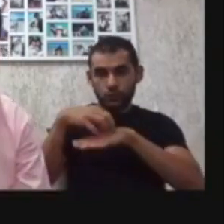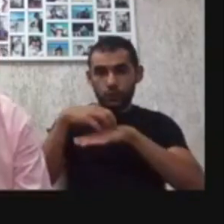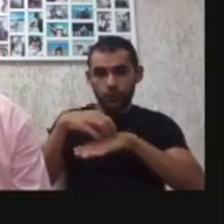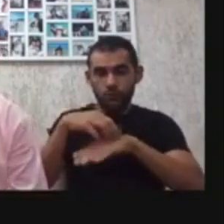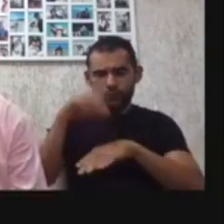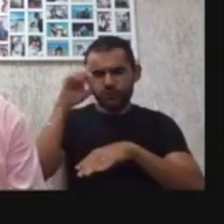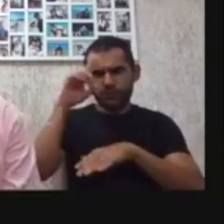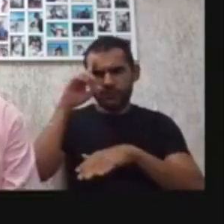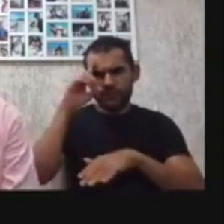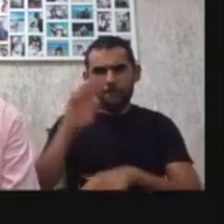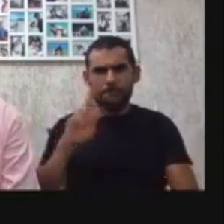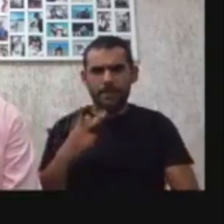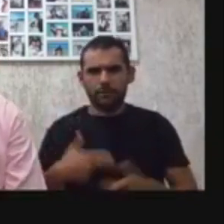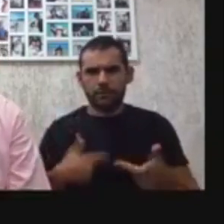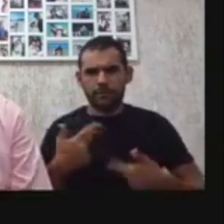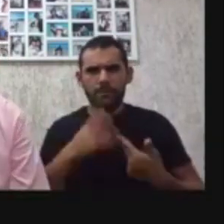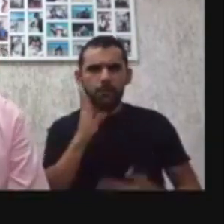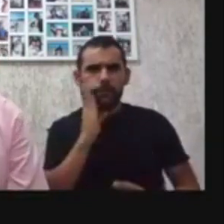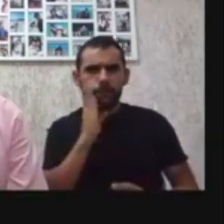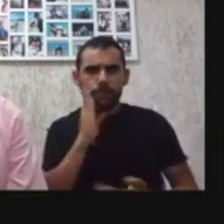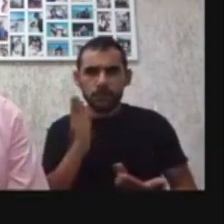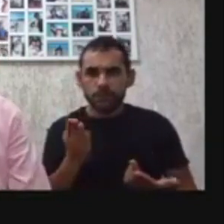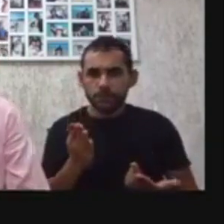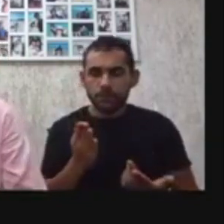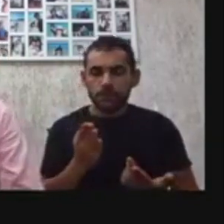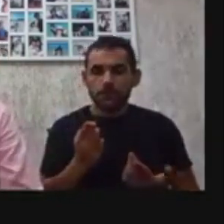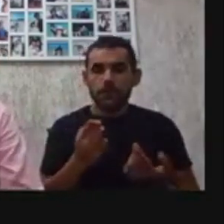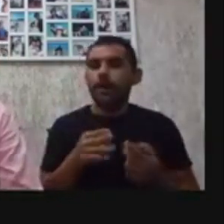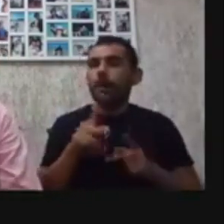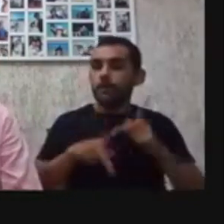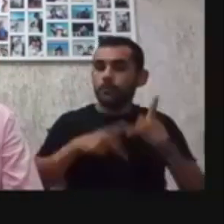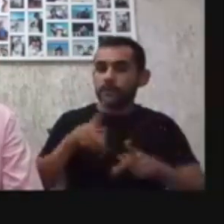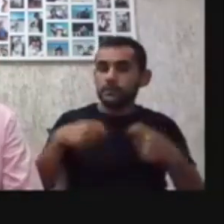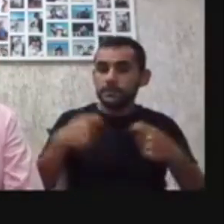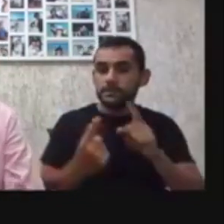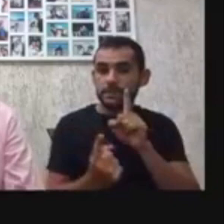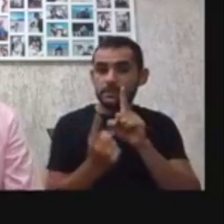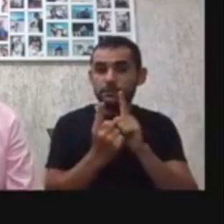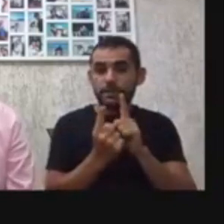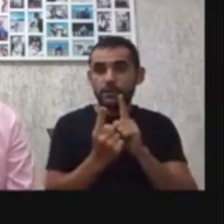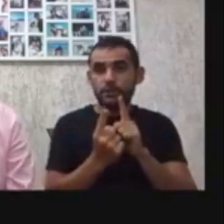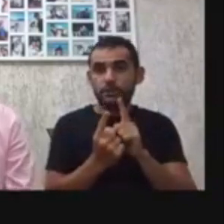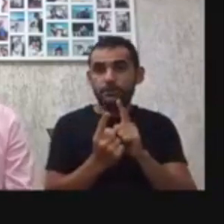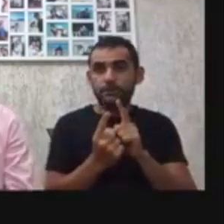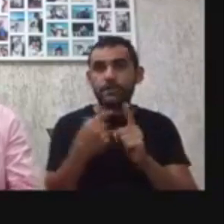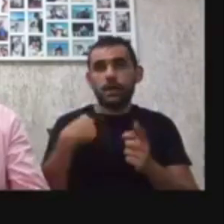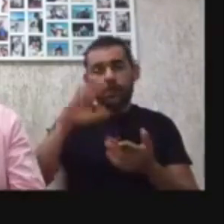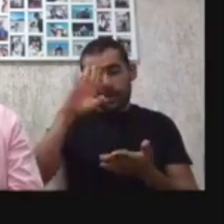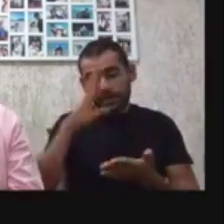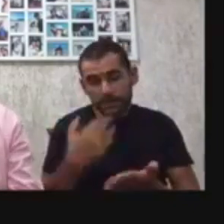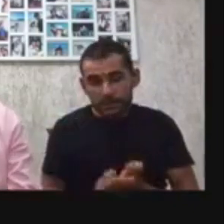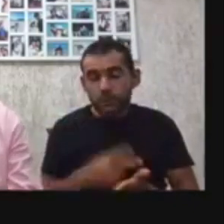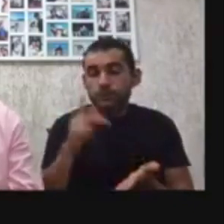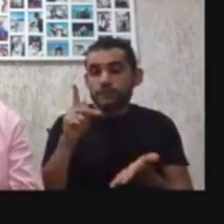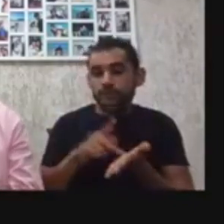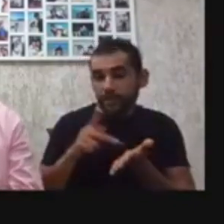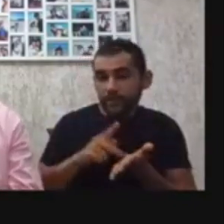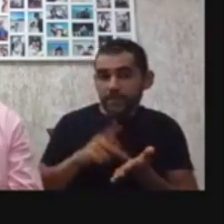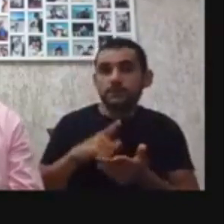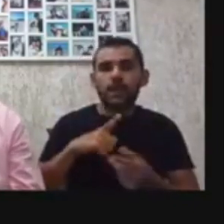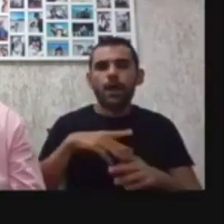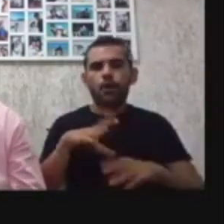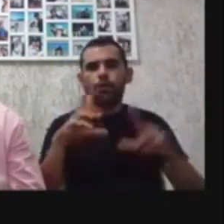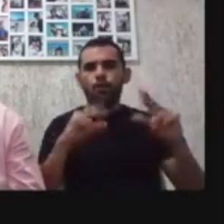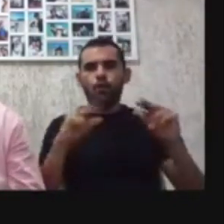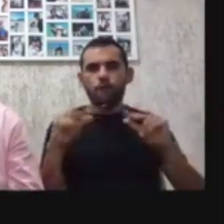levar o povo para operar em Belo Horizonte, em Barbacena. O que é importante é que a nossa população seja atendida. Mas eu acredito sim que tem conversa, que a